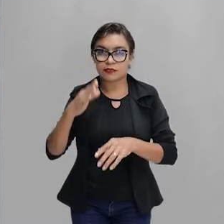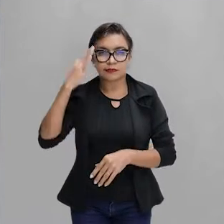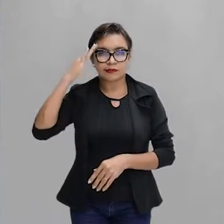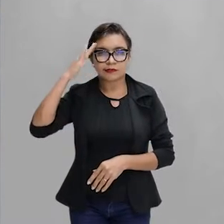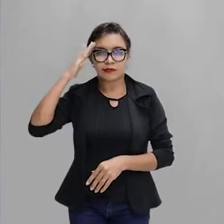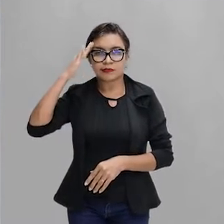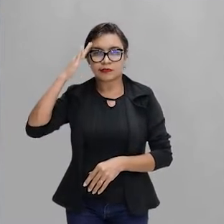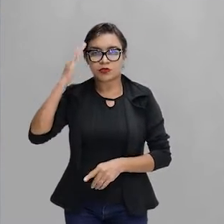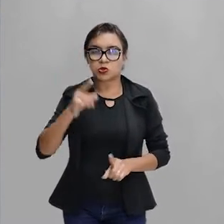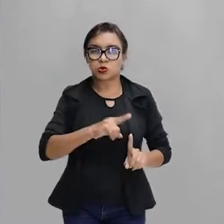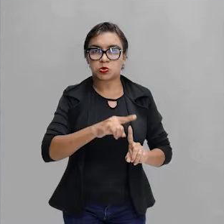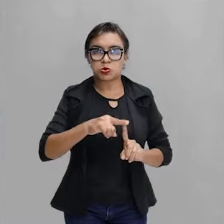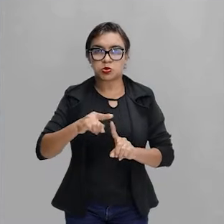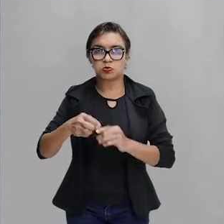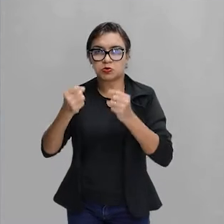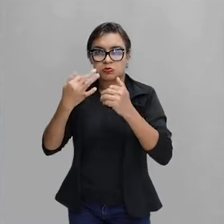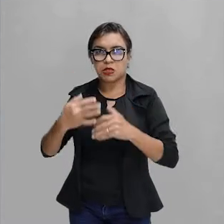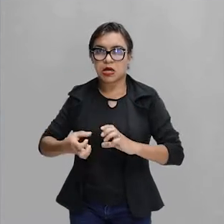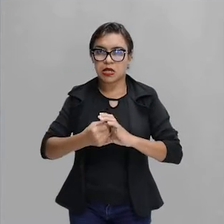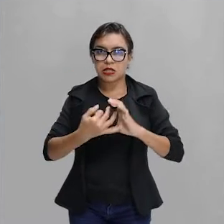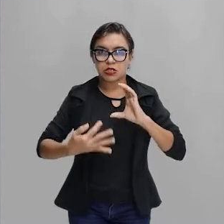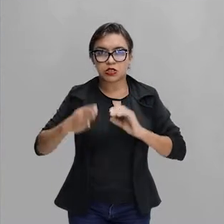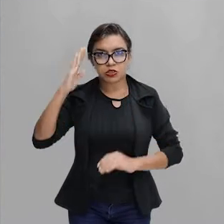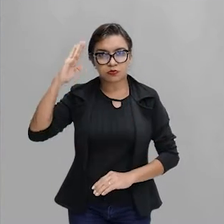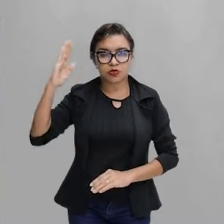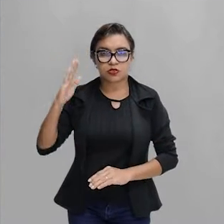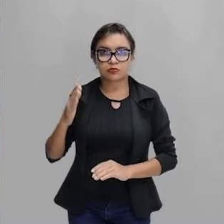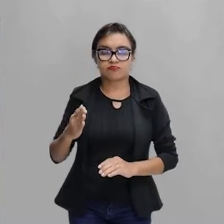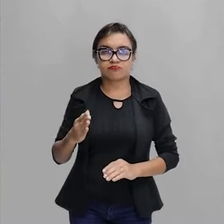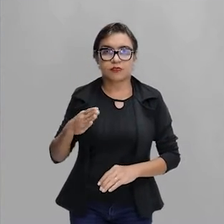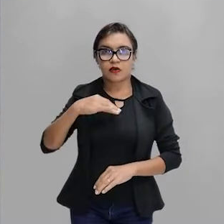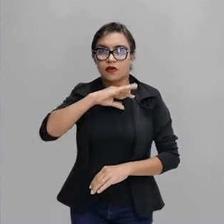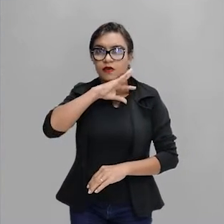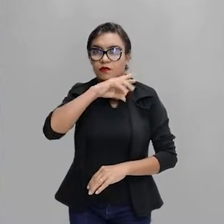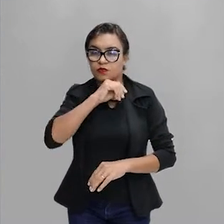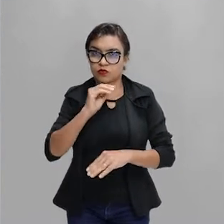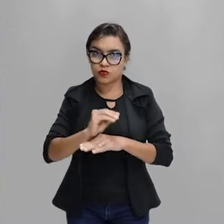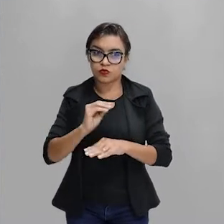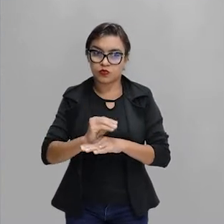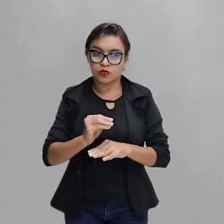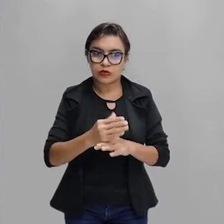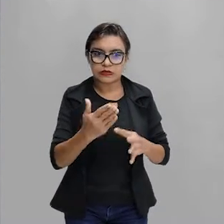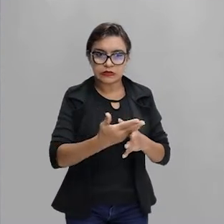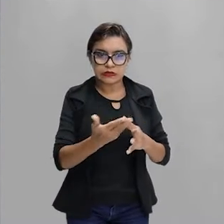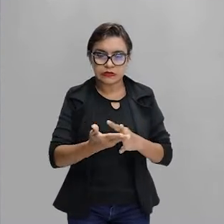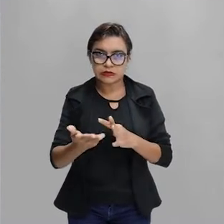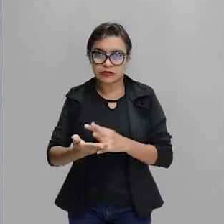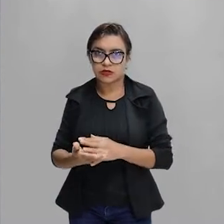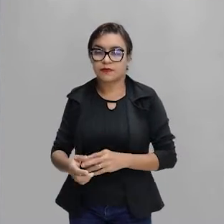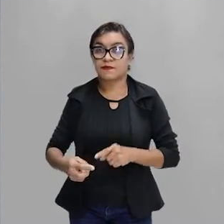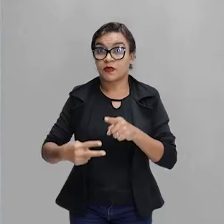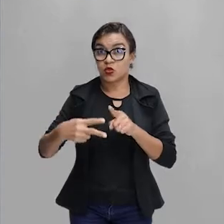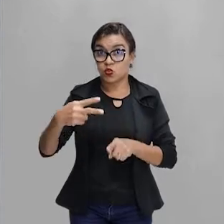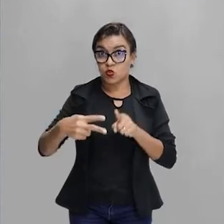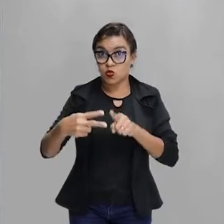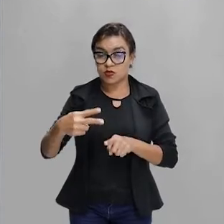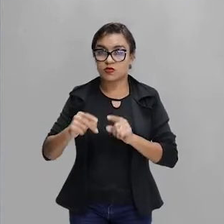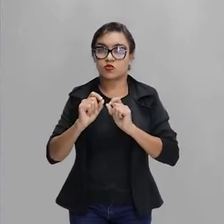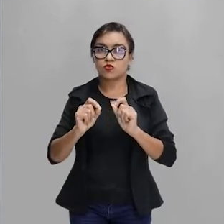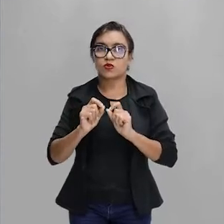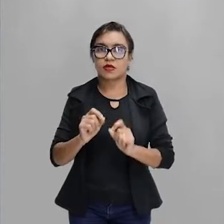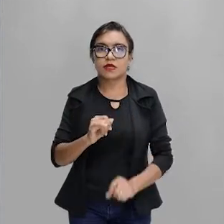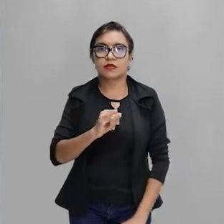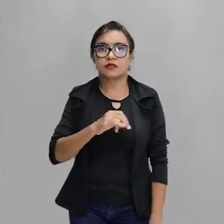gente vai entrar numa característica importante que a pecuária se divide, que é em pecuária intensiva e pecuária extensiva. Por